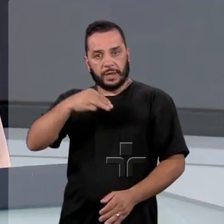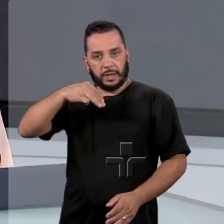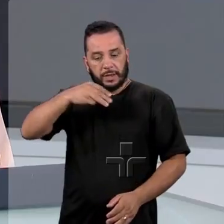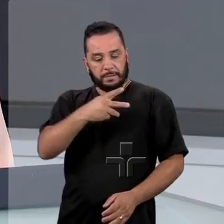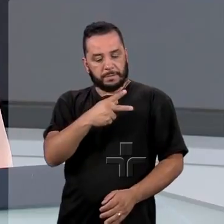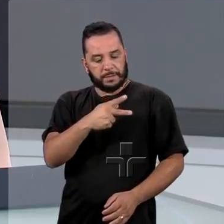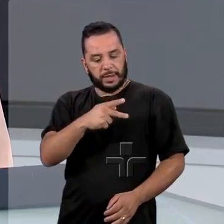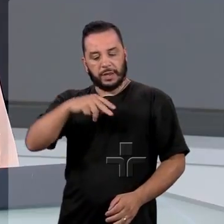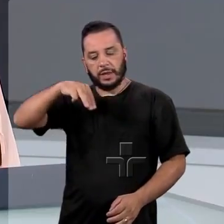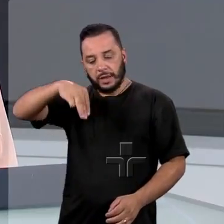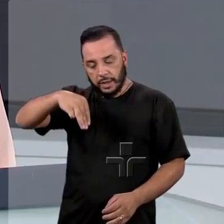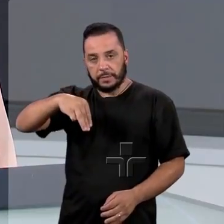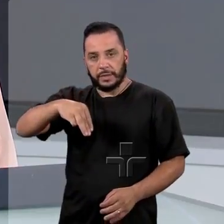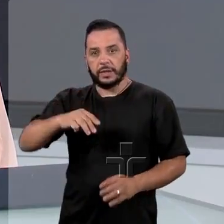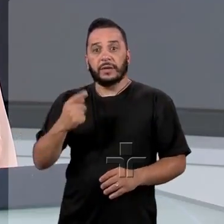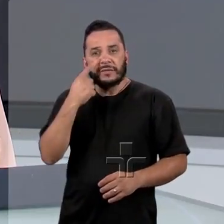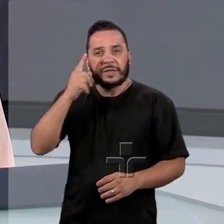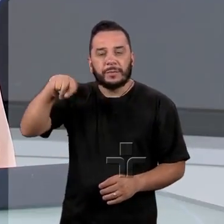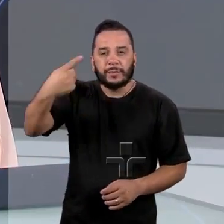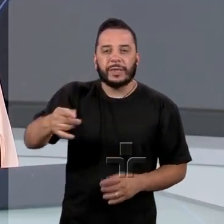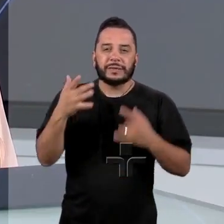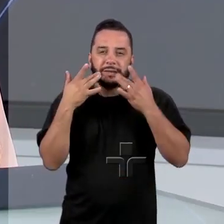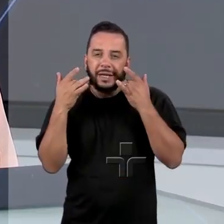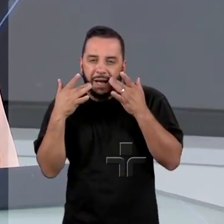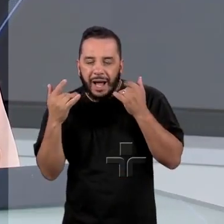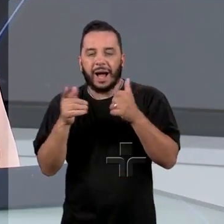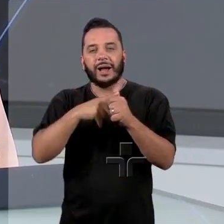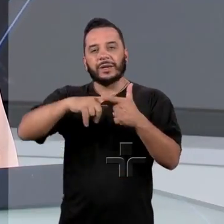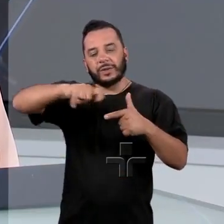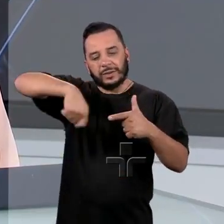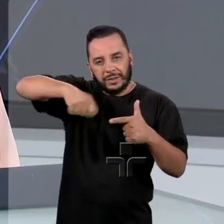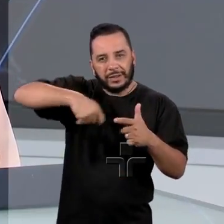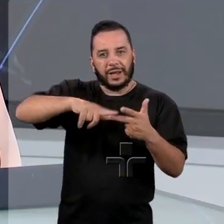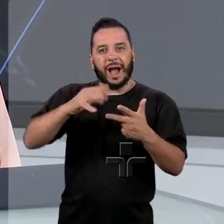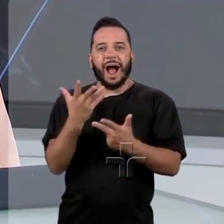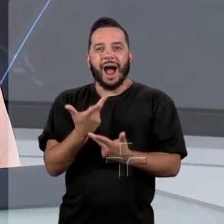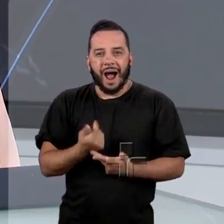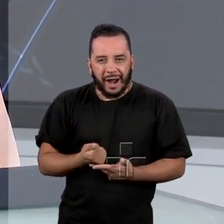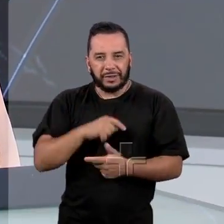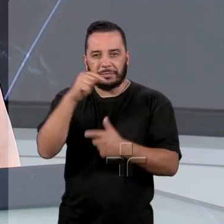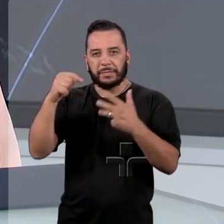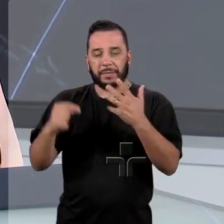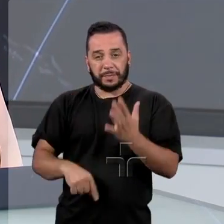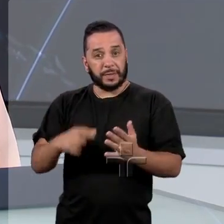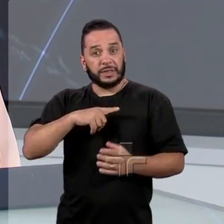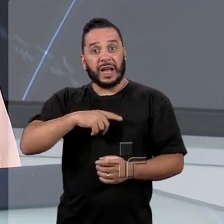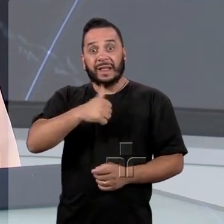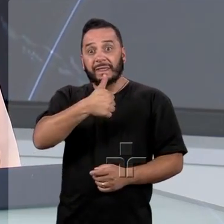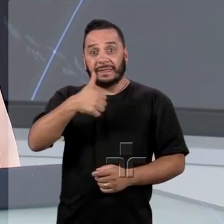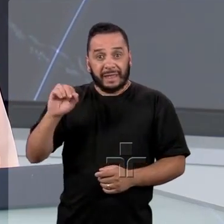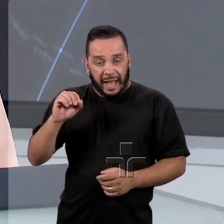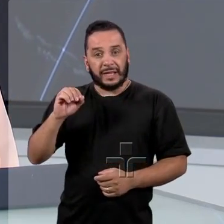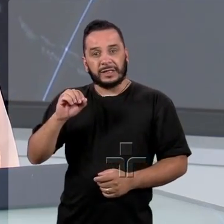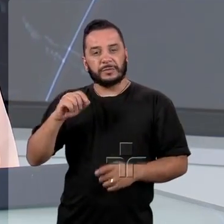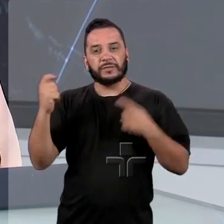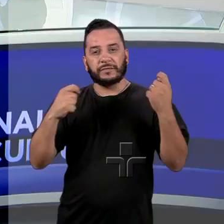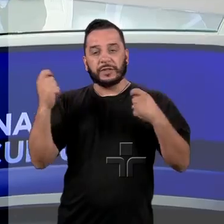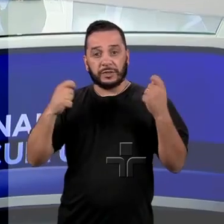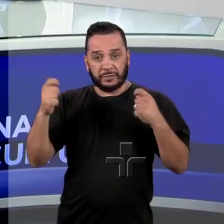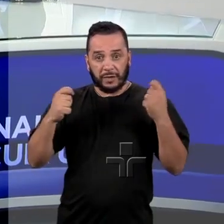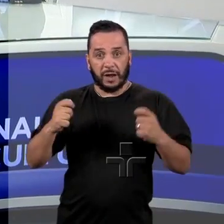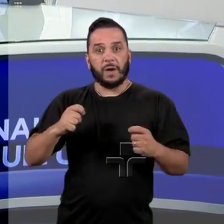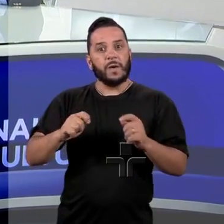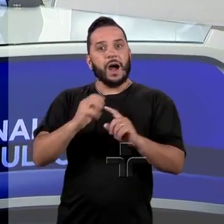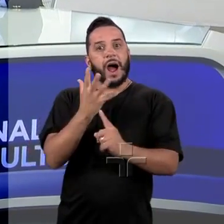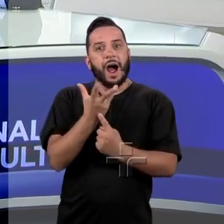pouco teatro, música, culinária e artes na 10ª edição do Festival Internacional das Artes da Língua Portuguesa.